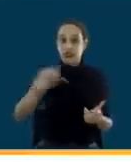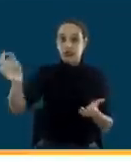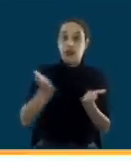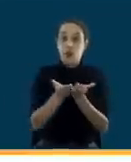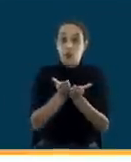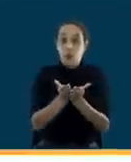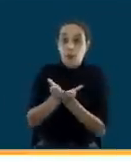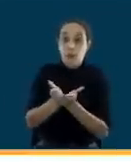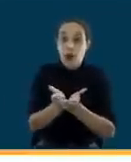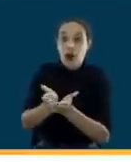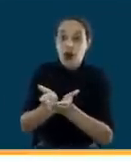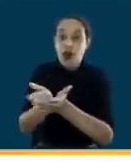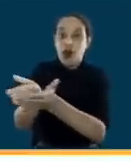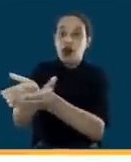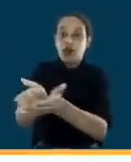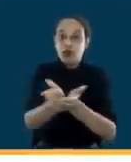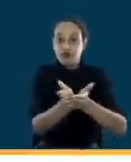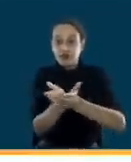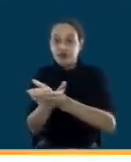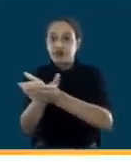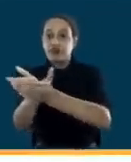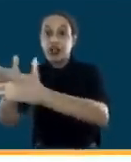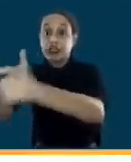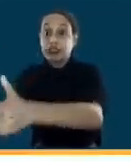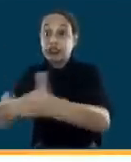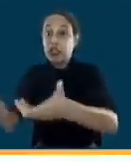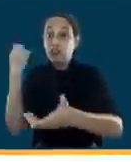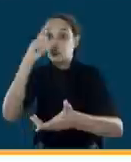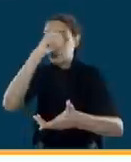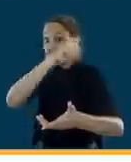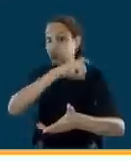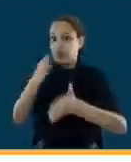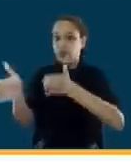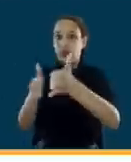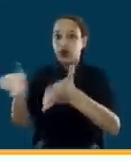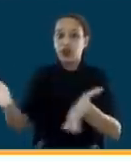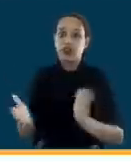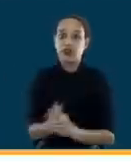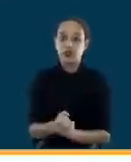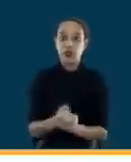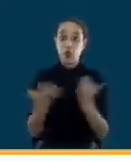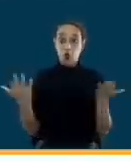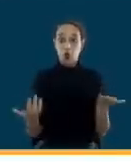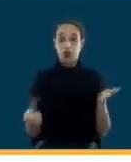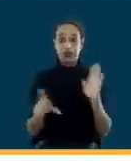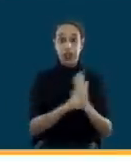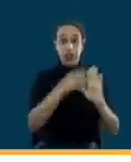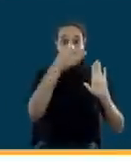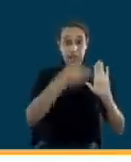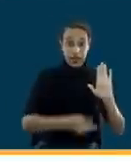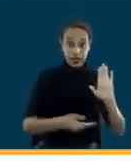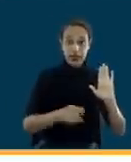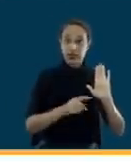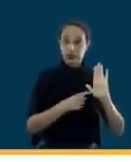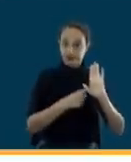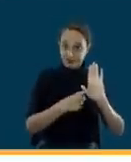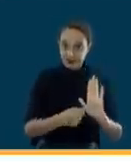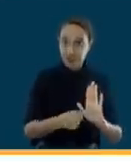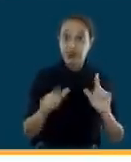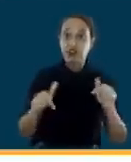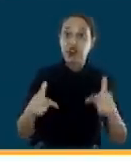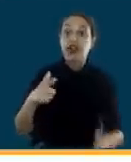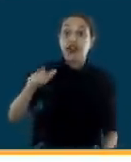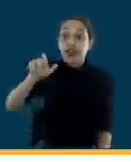E nós, dentro da Lei Aldir Blanc, para entender quem somos, onde estamos e como atuamos, nós vamos fazer